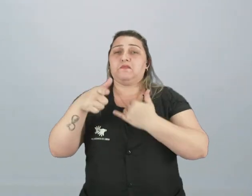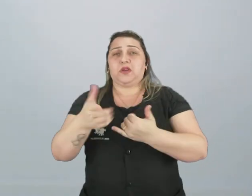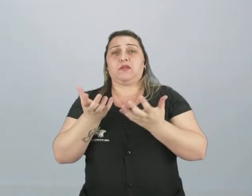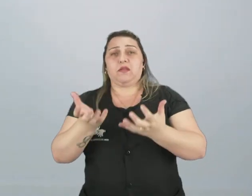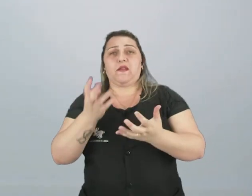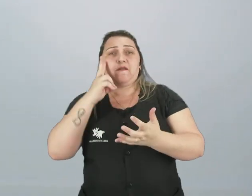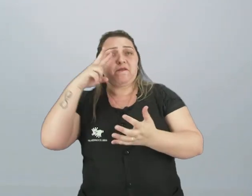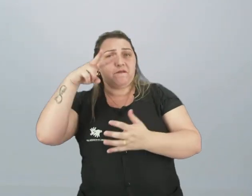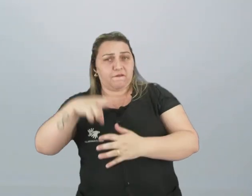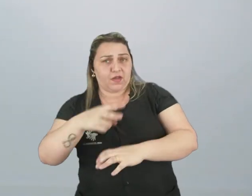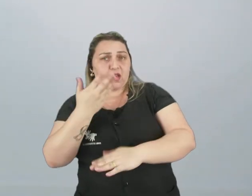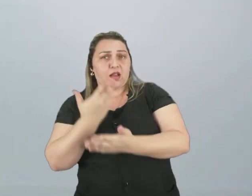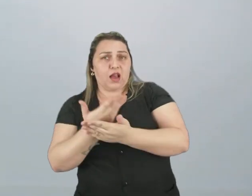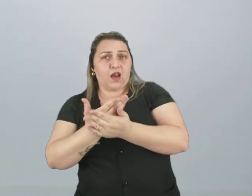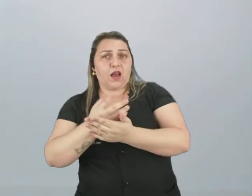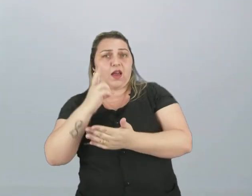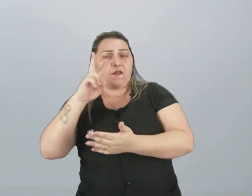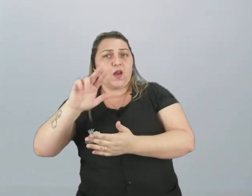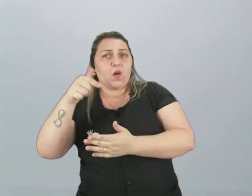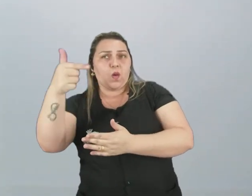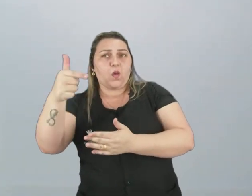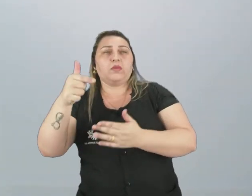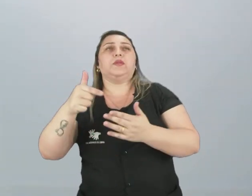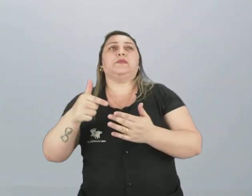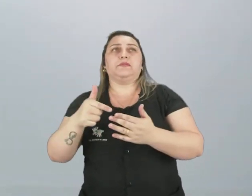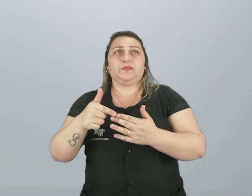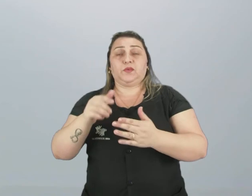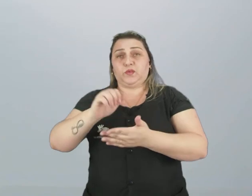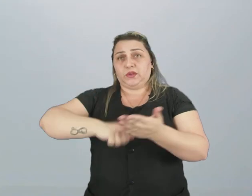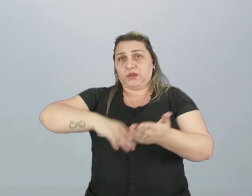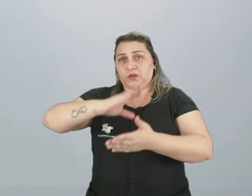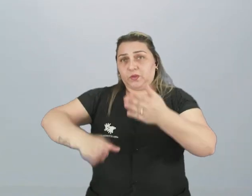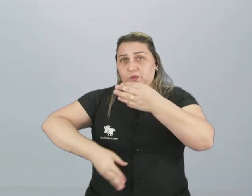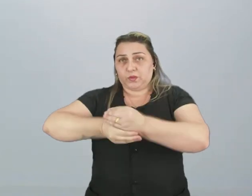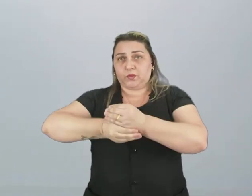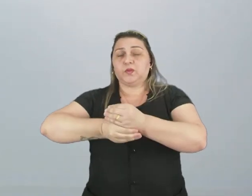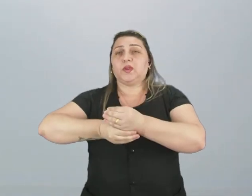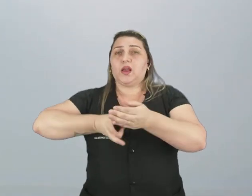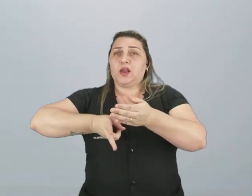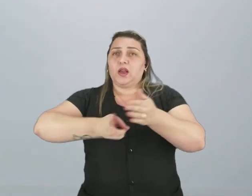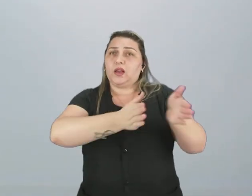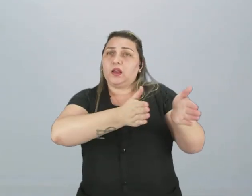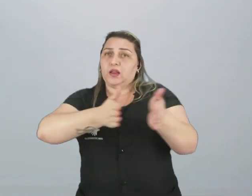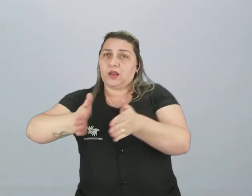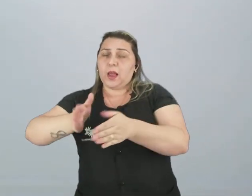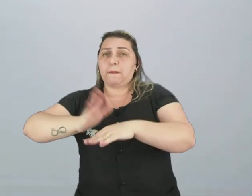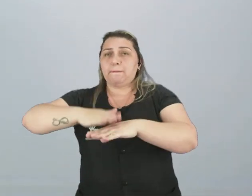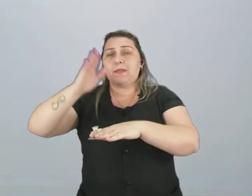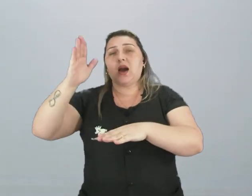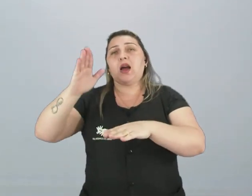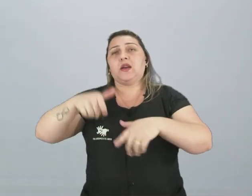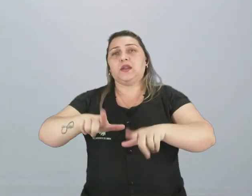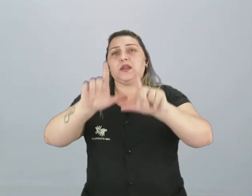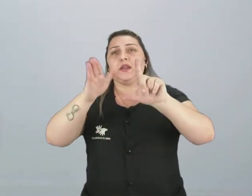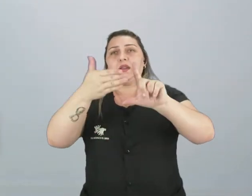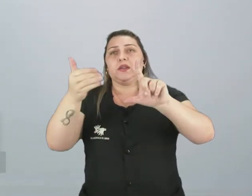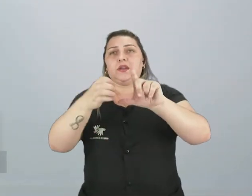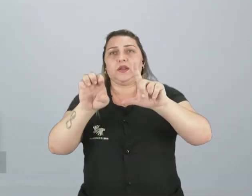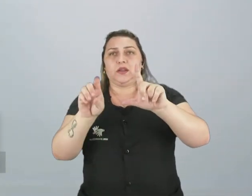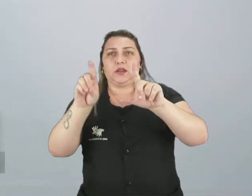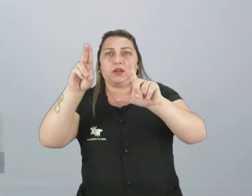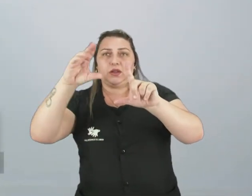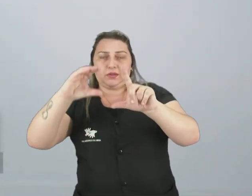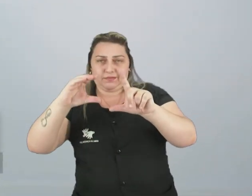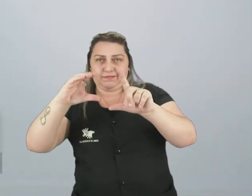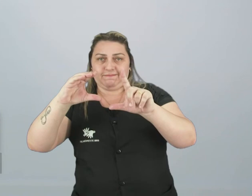quiser adotar essa aula, quiser acessar os exercícios complementares, as sequências e muito mais, é só entrar na